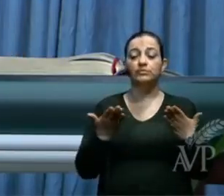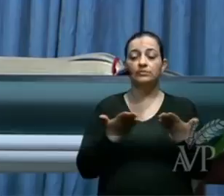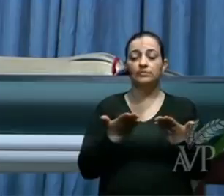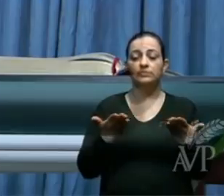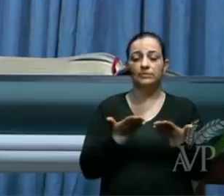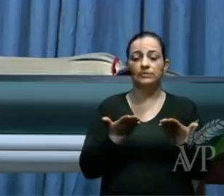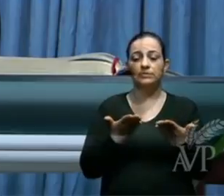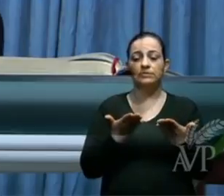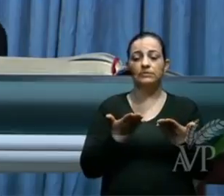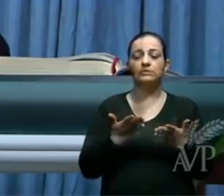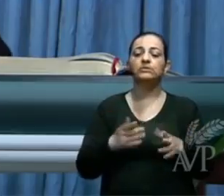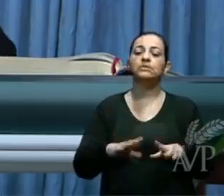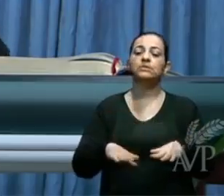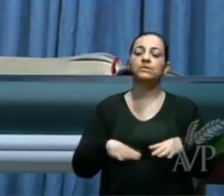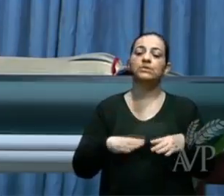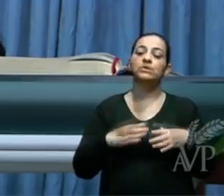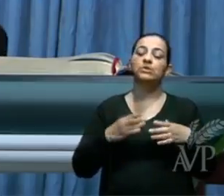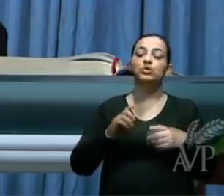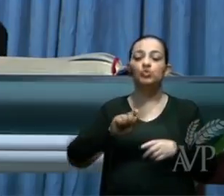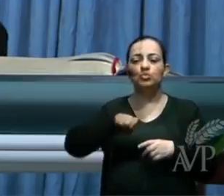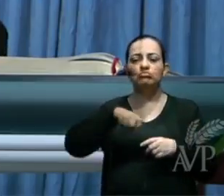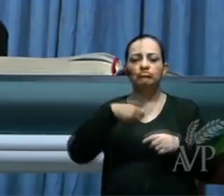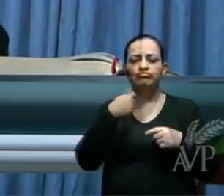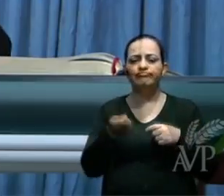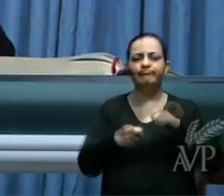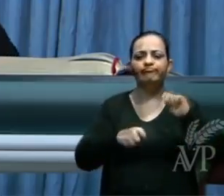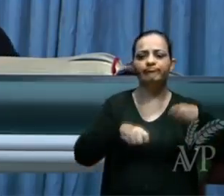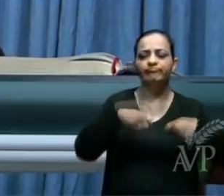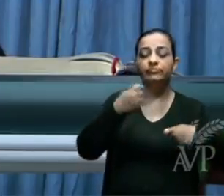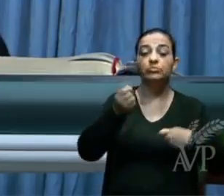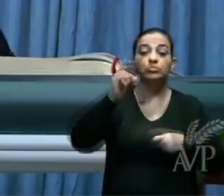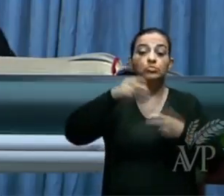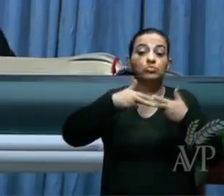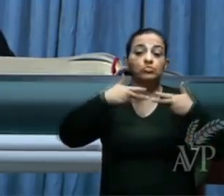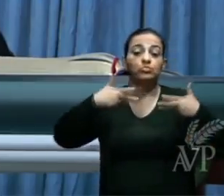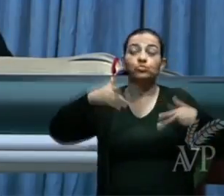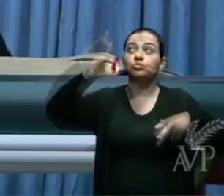os sinais são coisas sobrenaturais